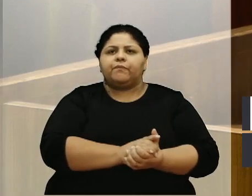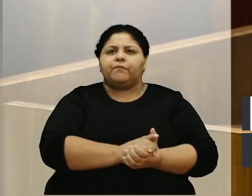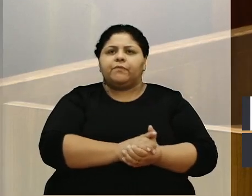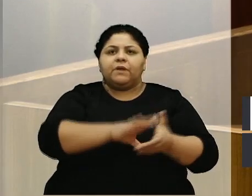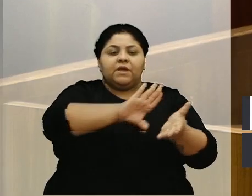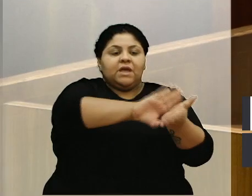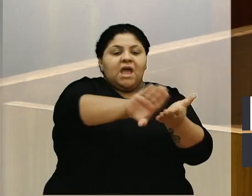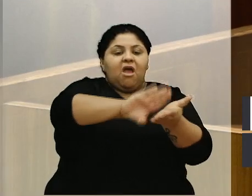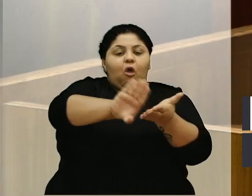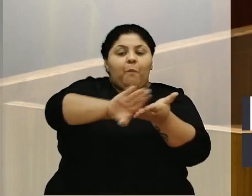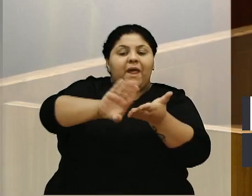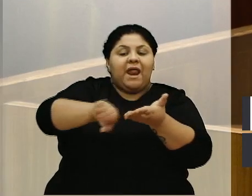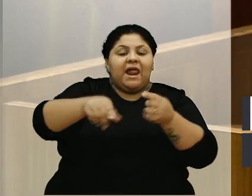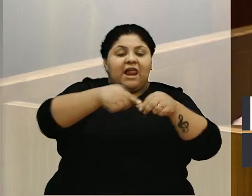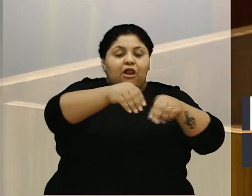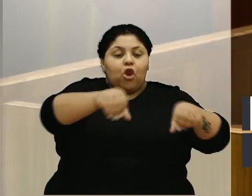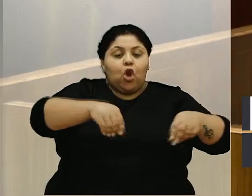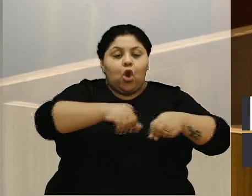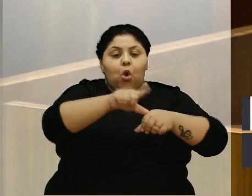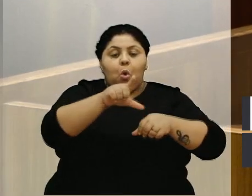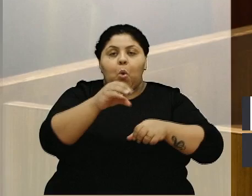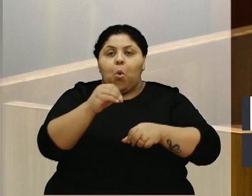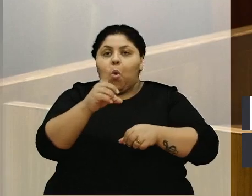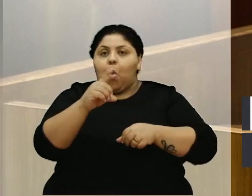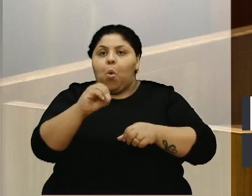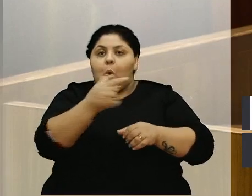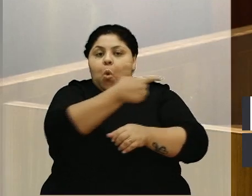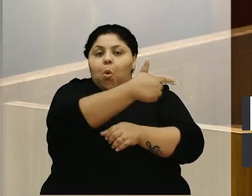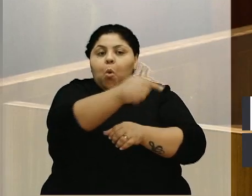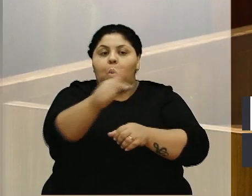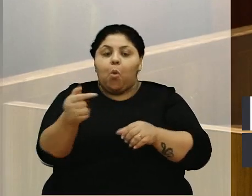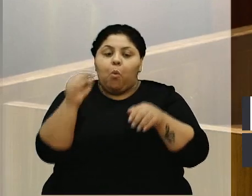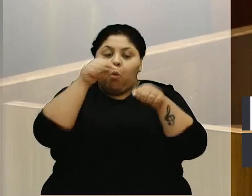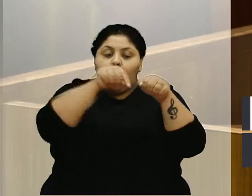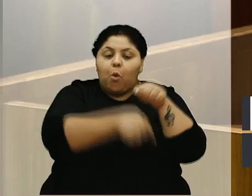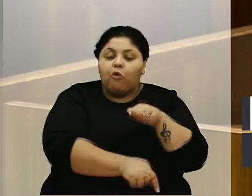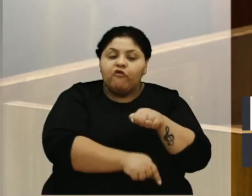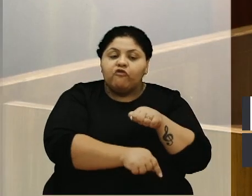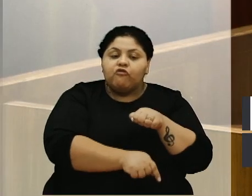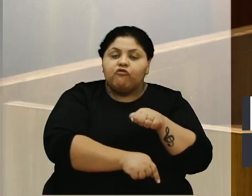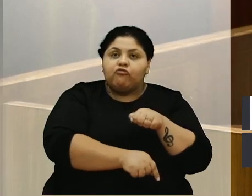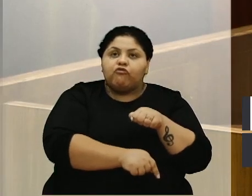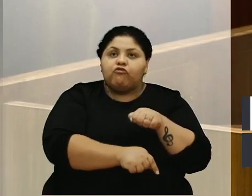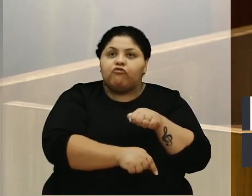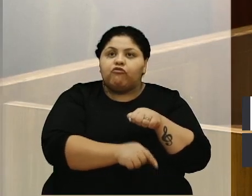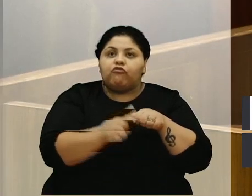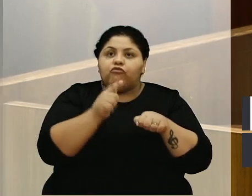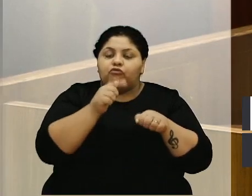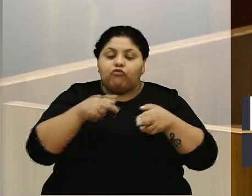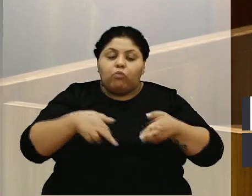remoção de areia, lodo e outros sedimentos do fundo de rios e lagos causados por ações humanas ou